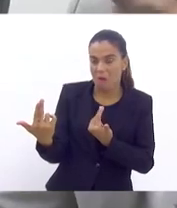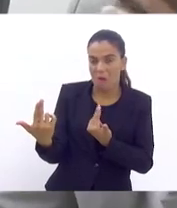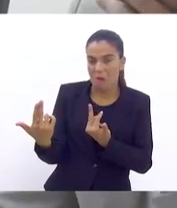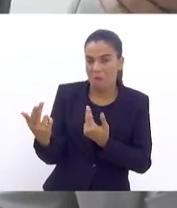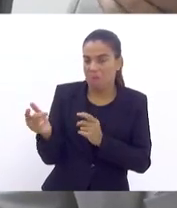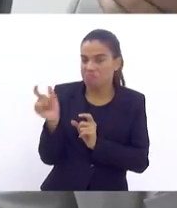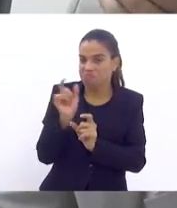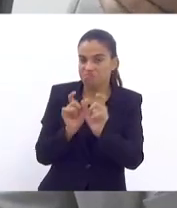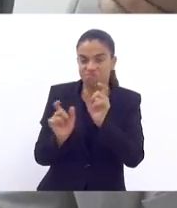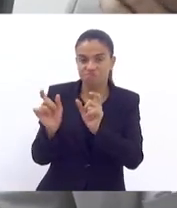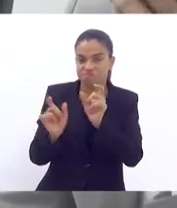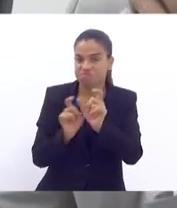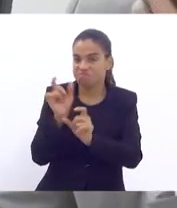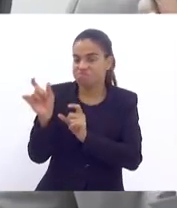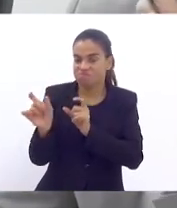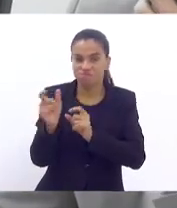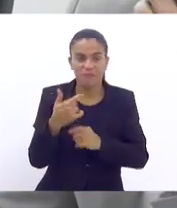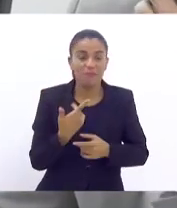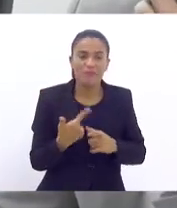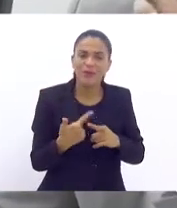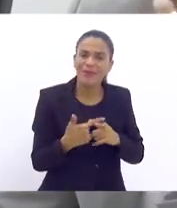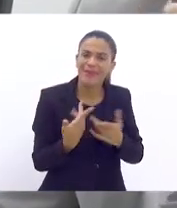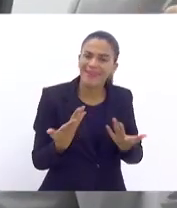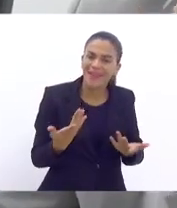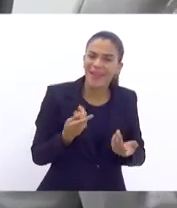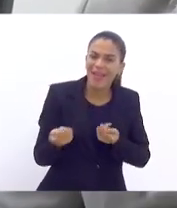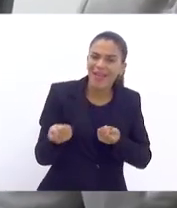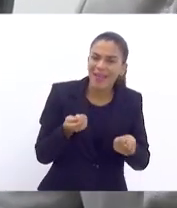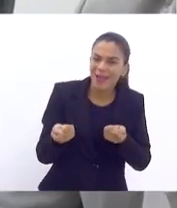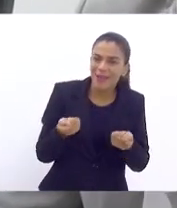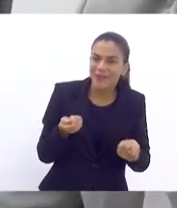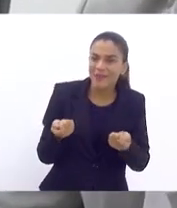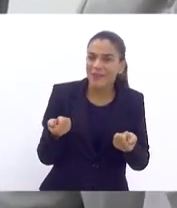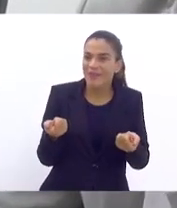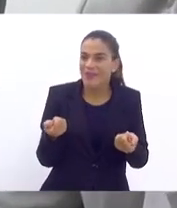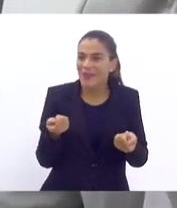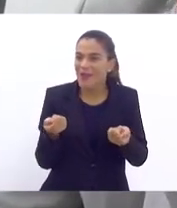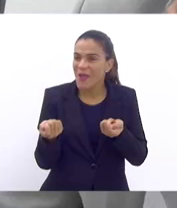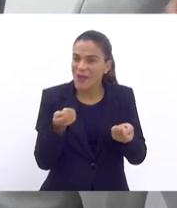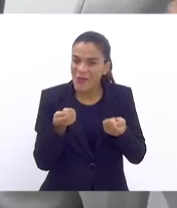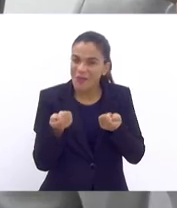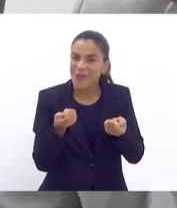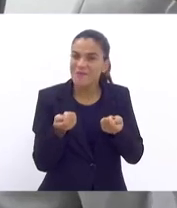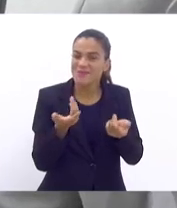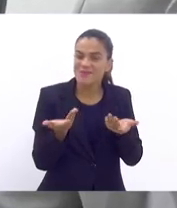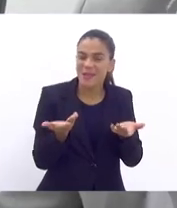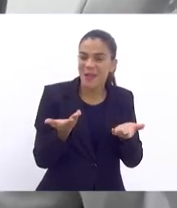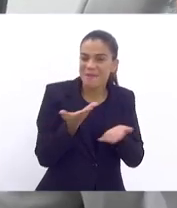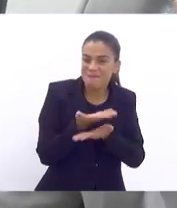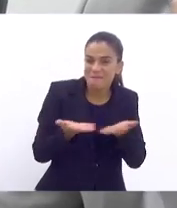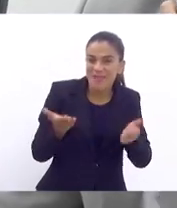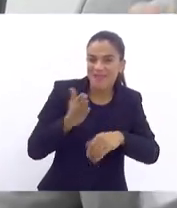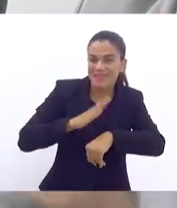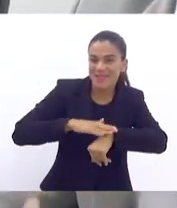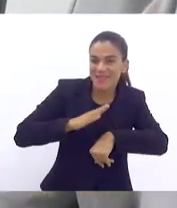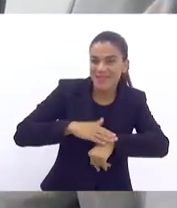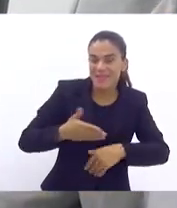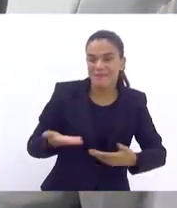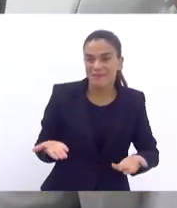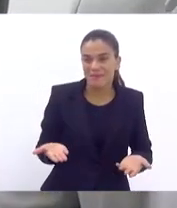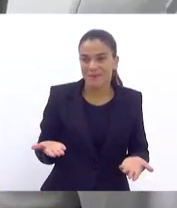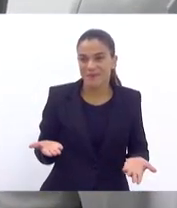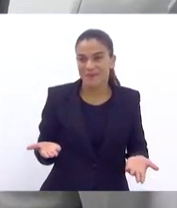toda a energia até por economizar economicidade processual você está perdendo quem sabe